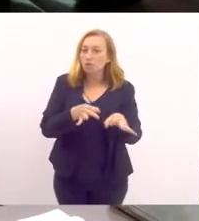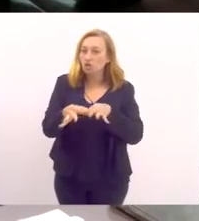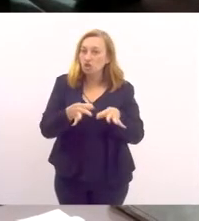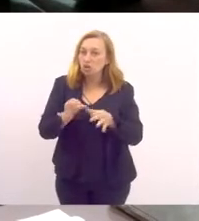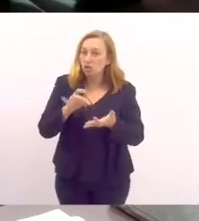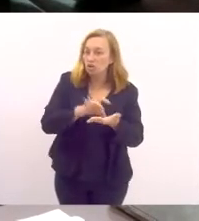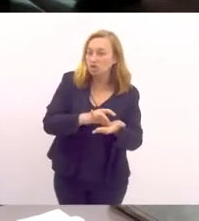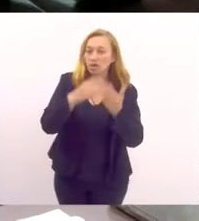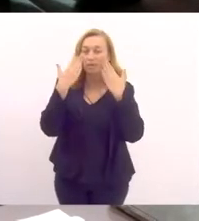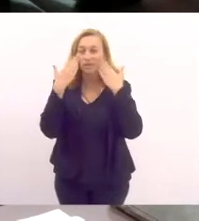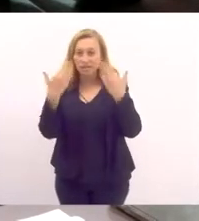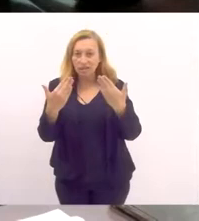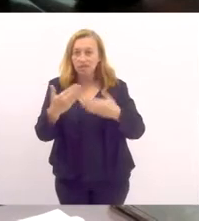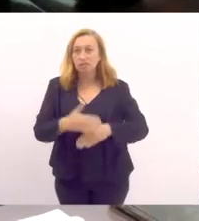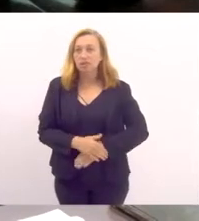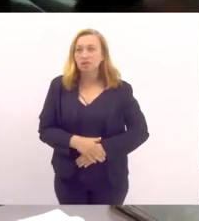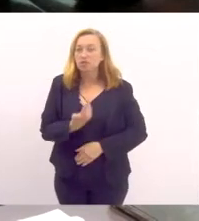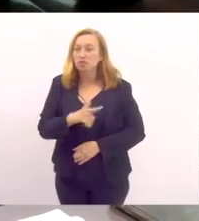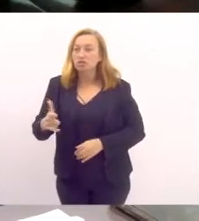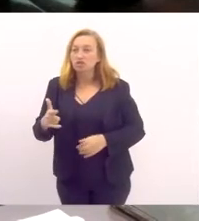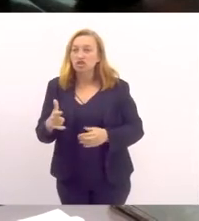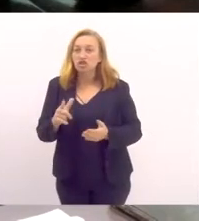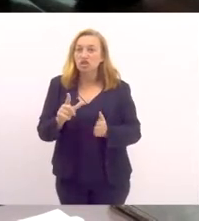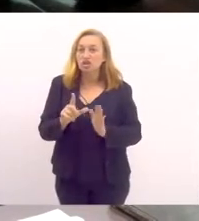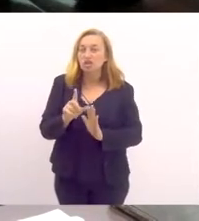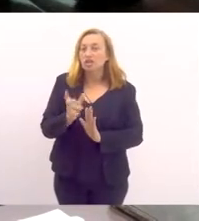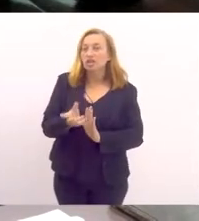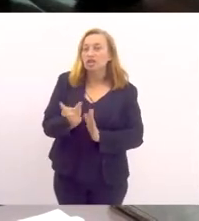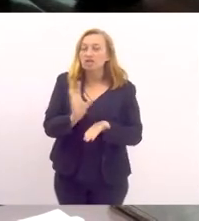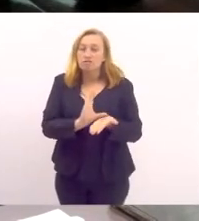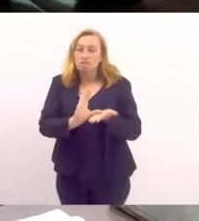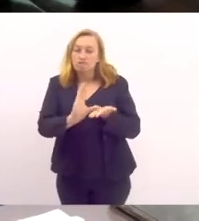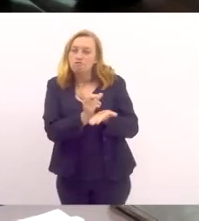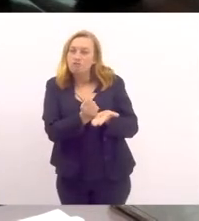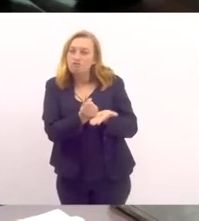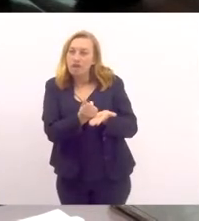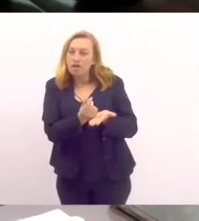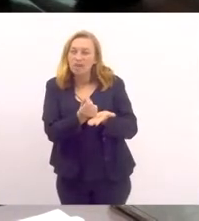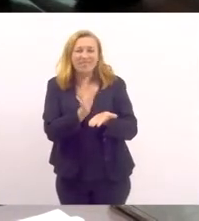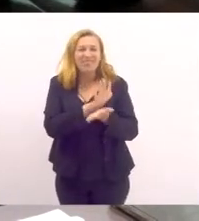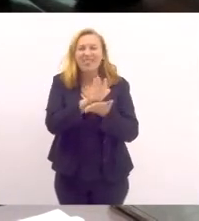originalmente foi apresentado, não tinha nenhuma verba, nenhum fundo, nada contemplando